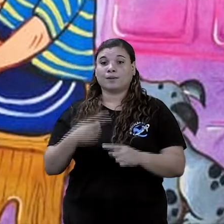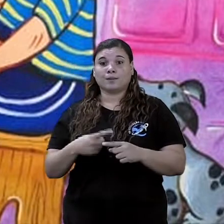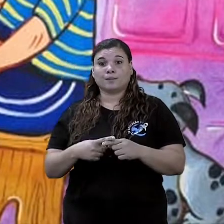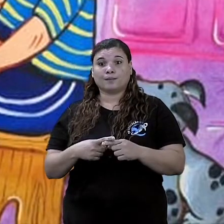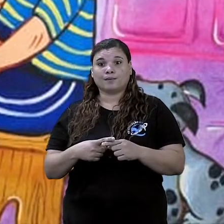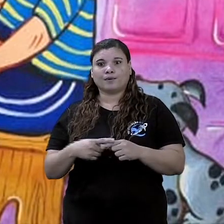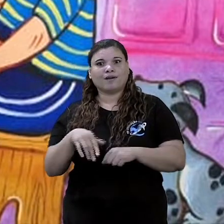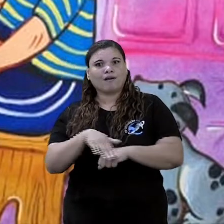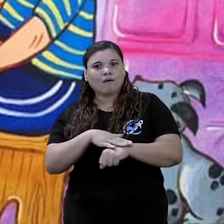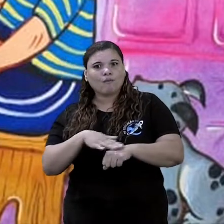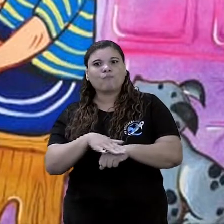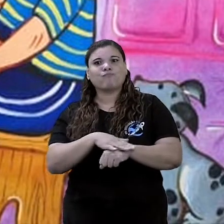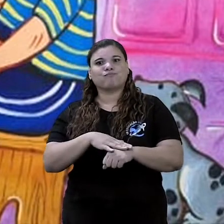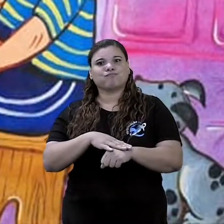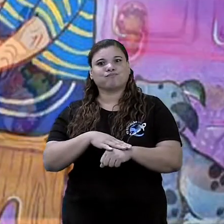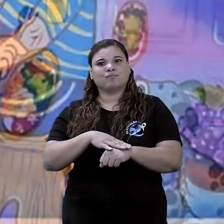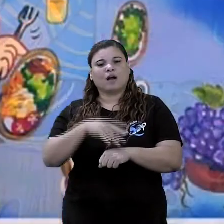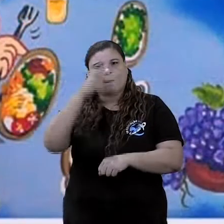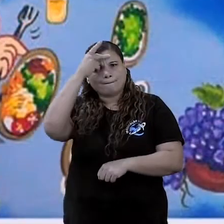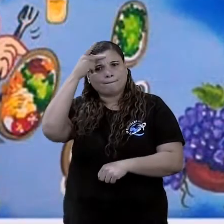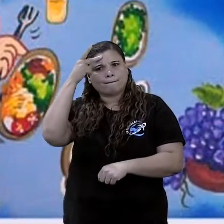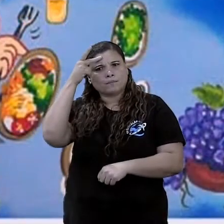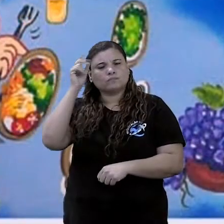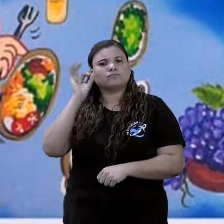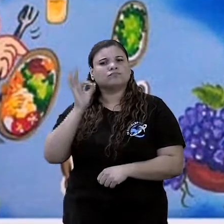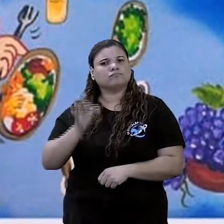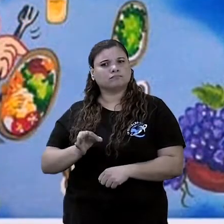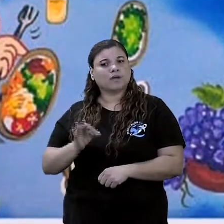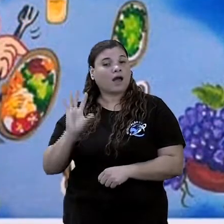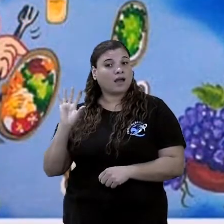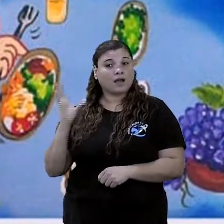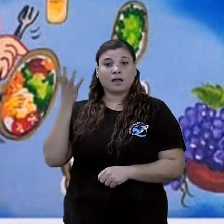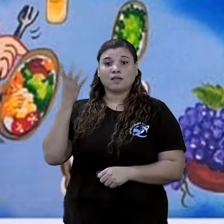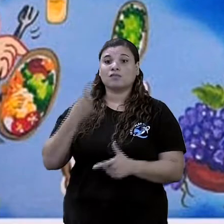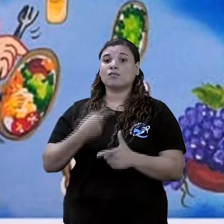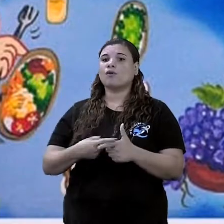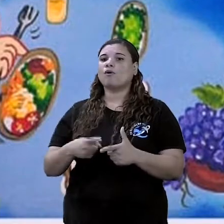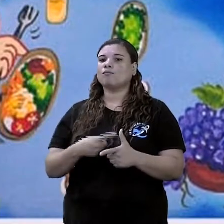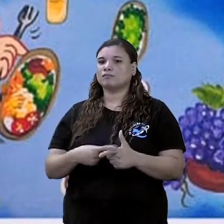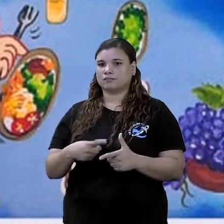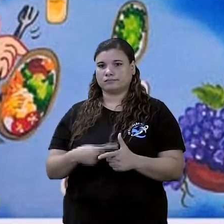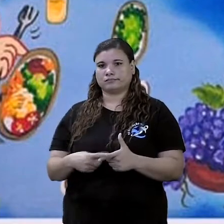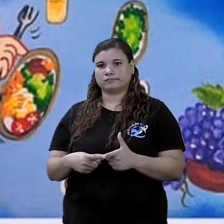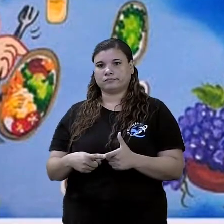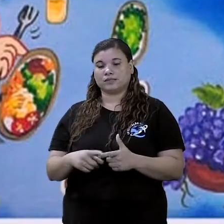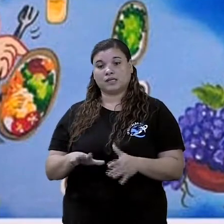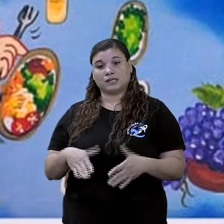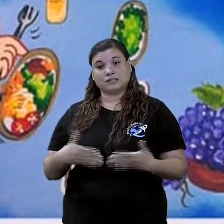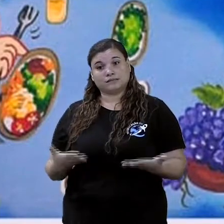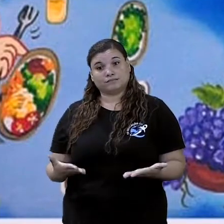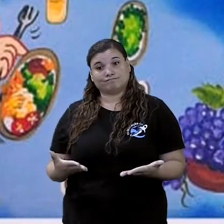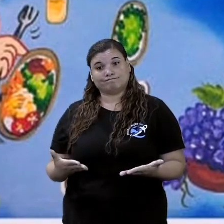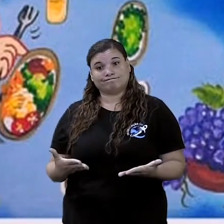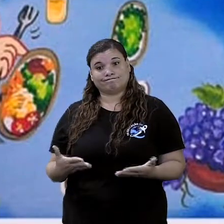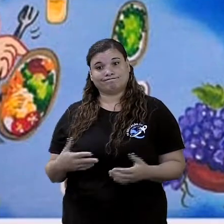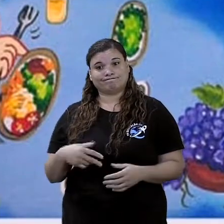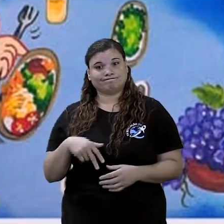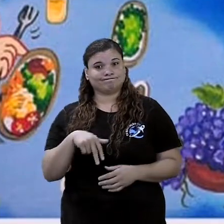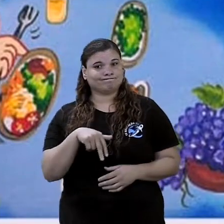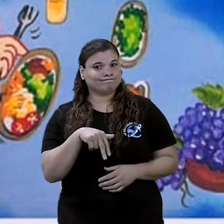com as pessoas certas. Léo andava cada vez mais triste.